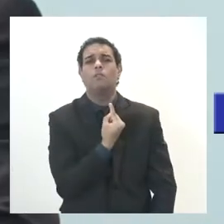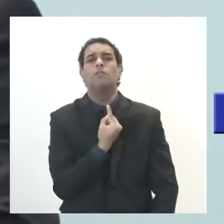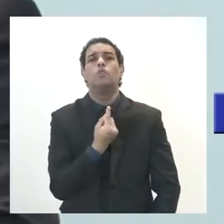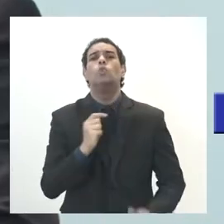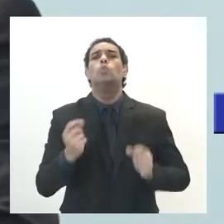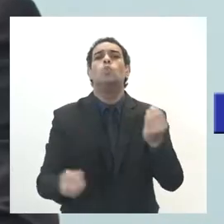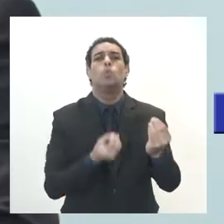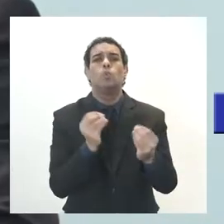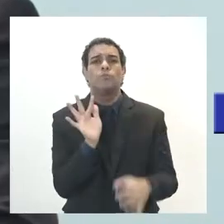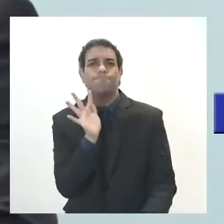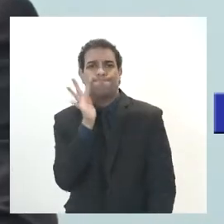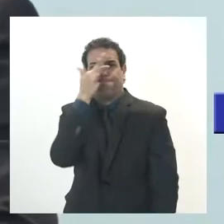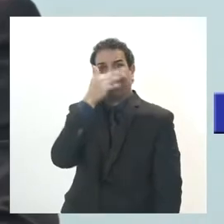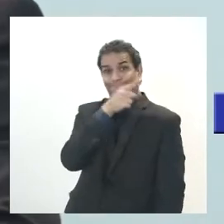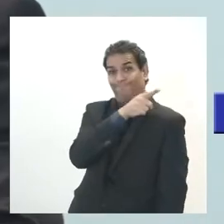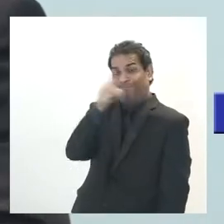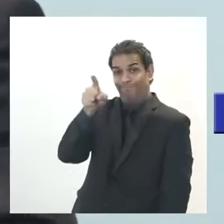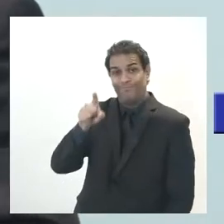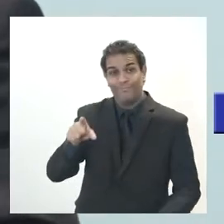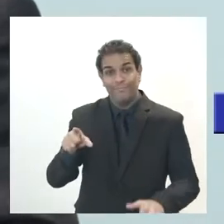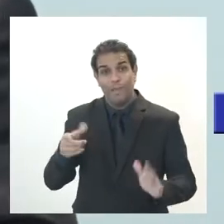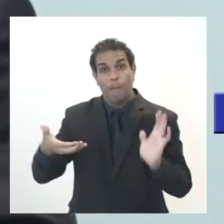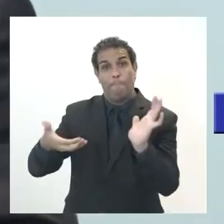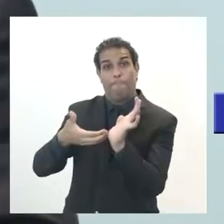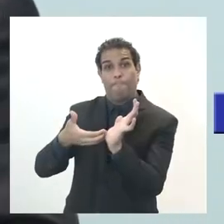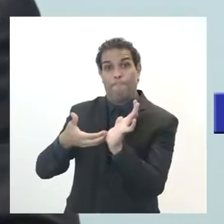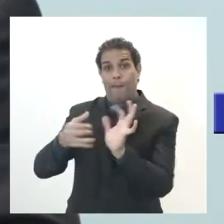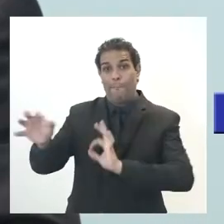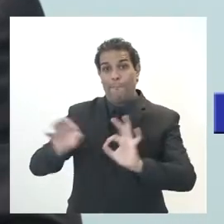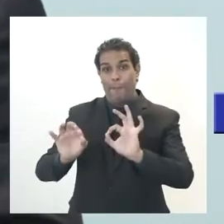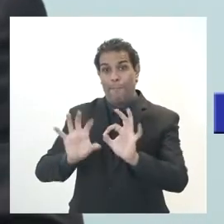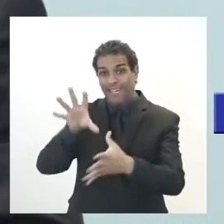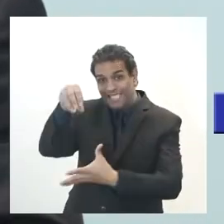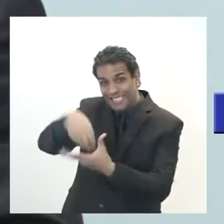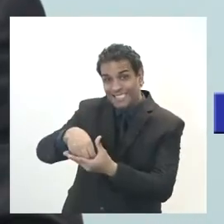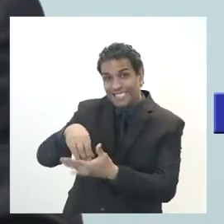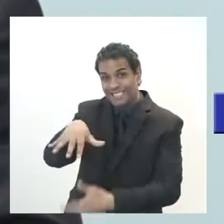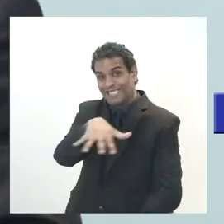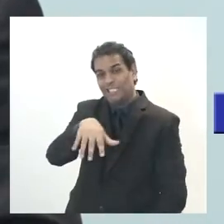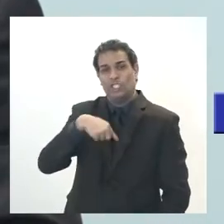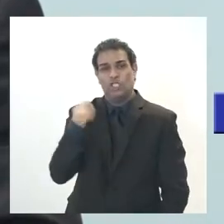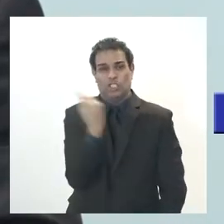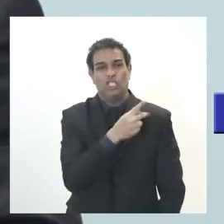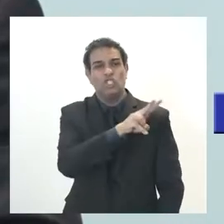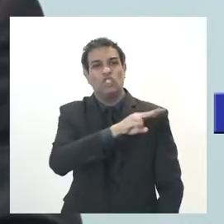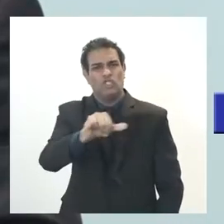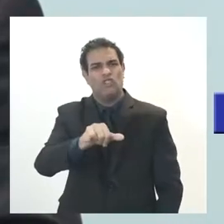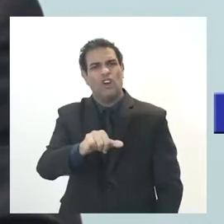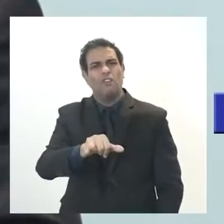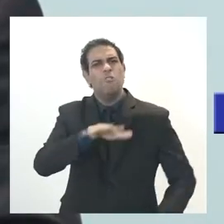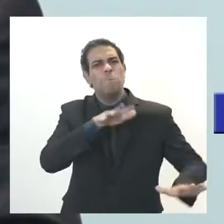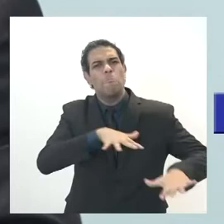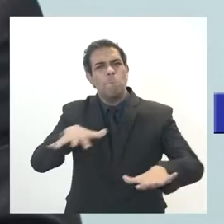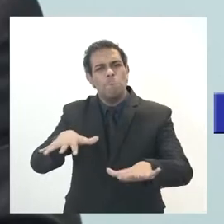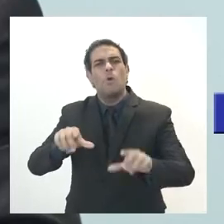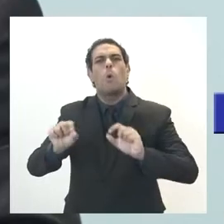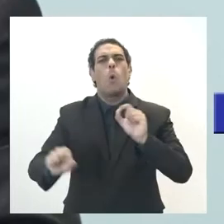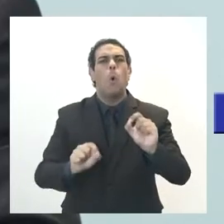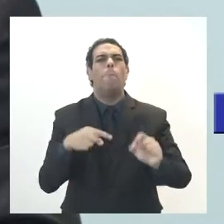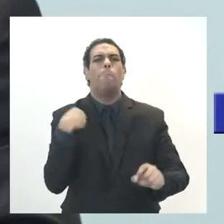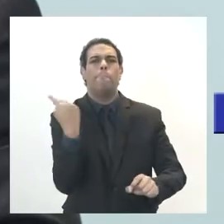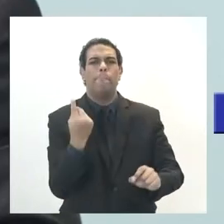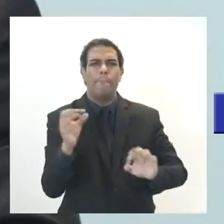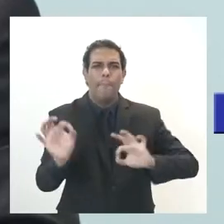resistência para enfrentar lá em Brasília porque o jogo político tá lá dá um é necessário que a gente